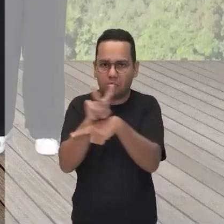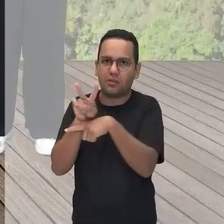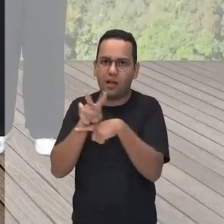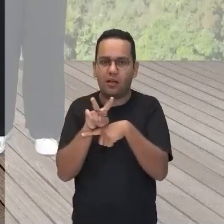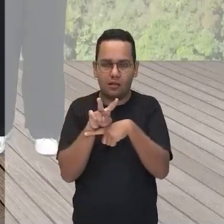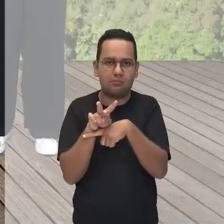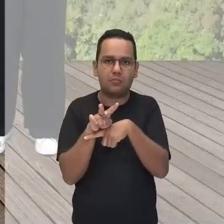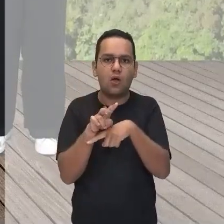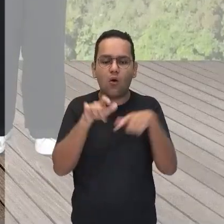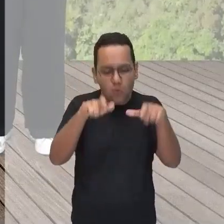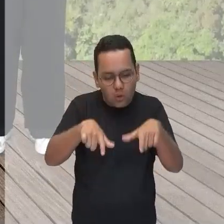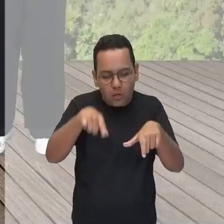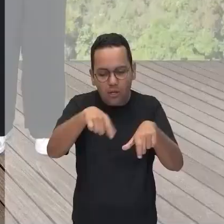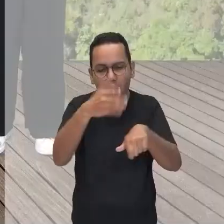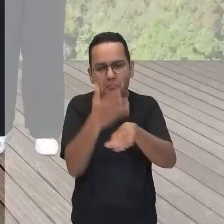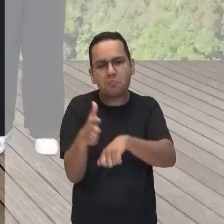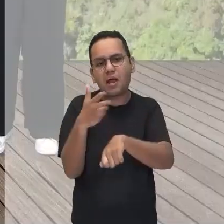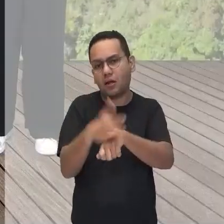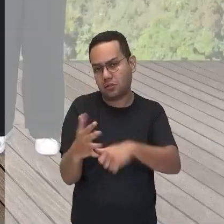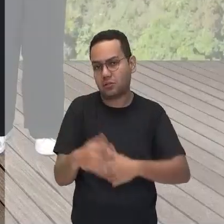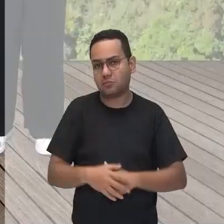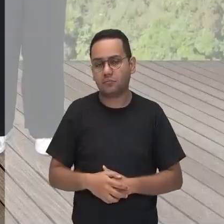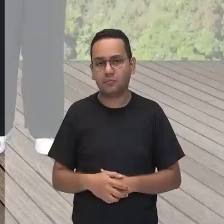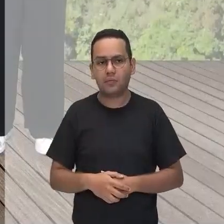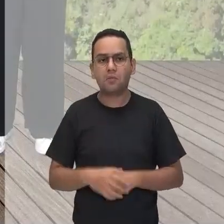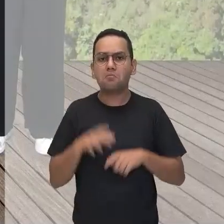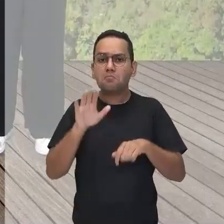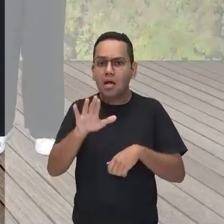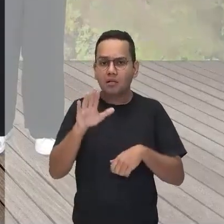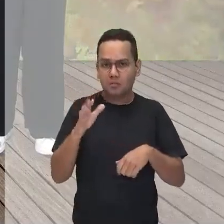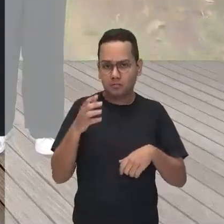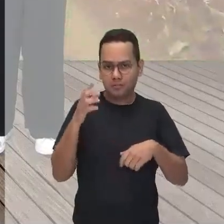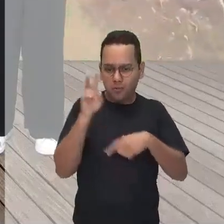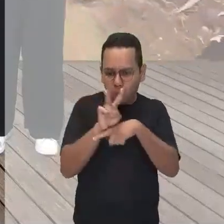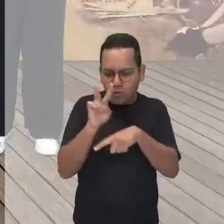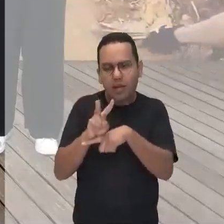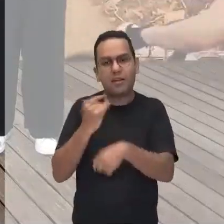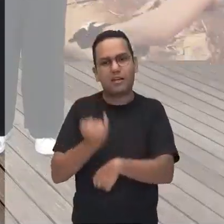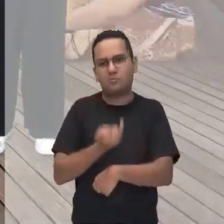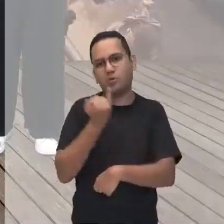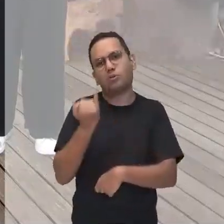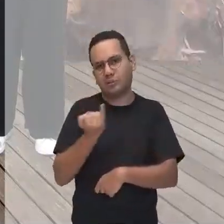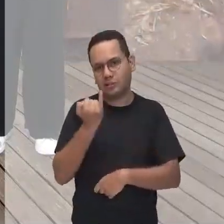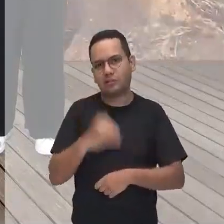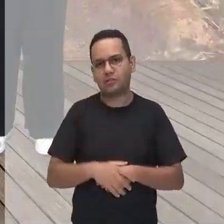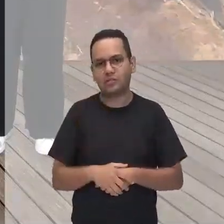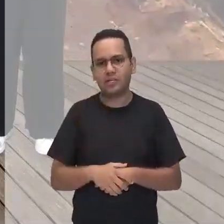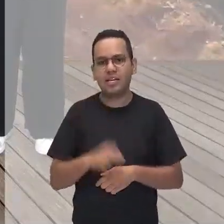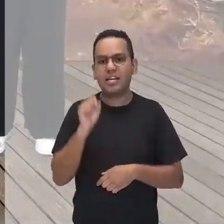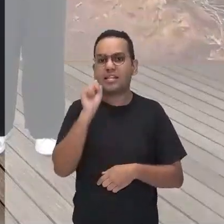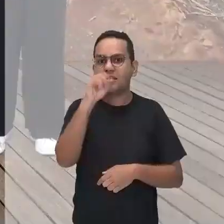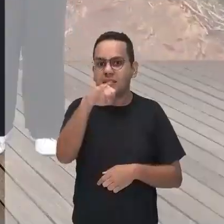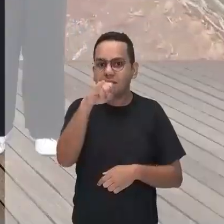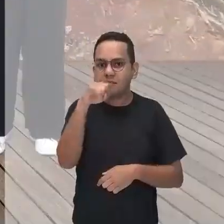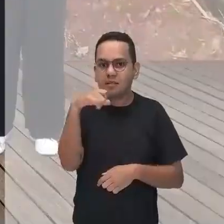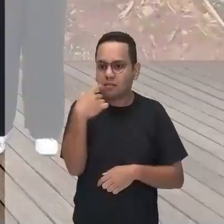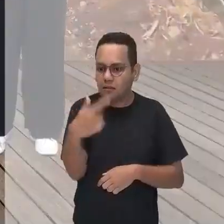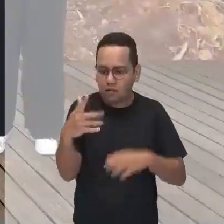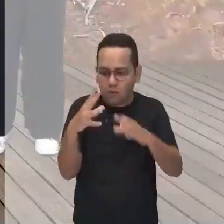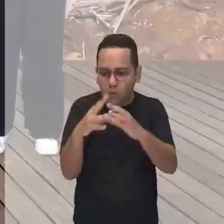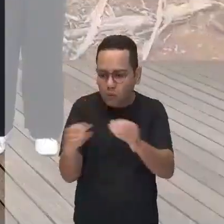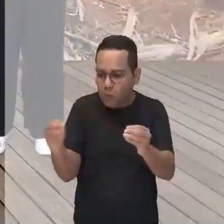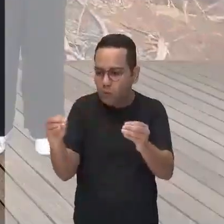prática. Preservar o meio ambiente é muito importante, porque uma vez que isso não exista mais, a gente não tem mais essa